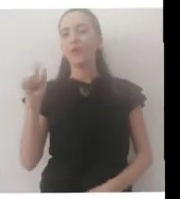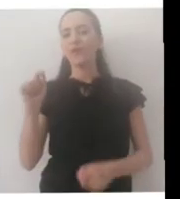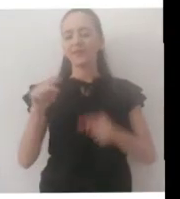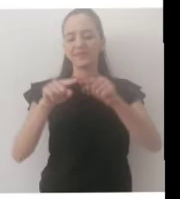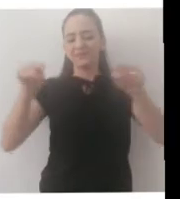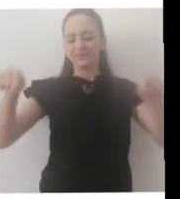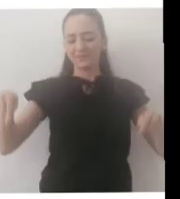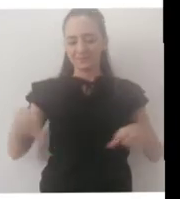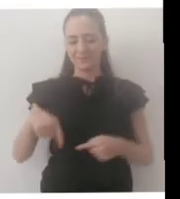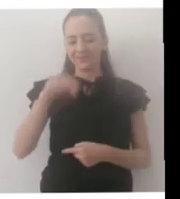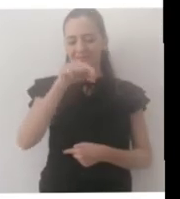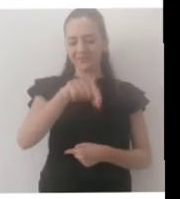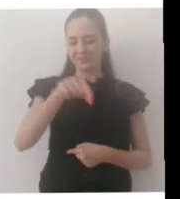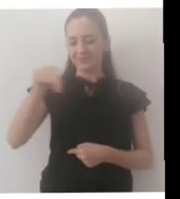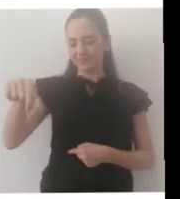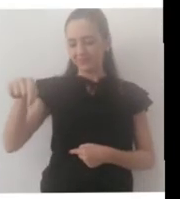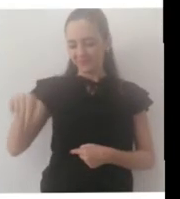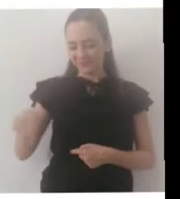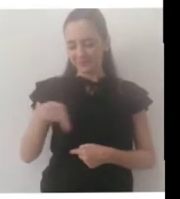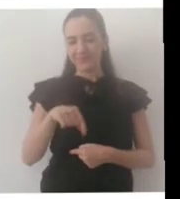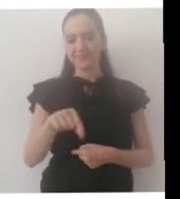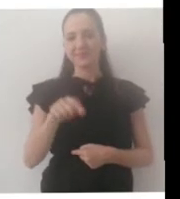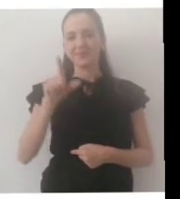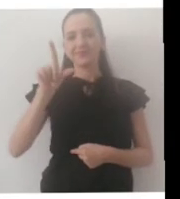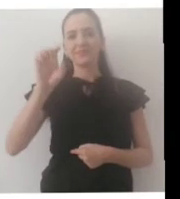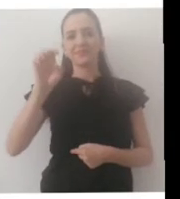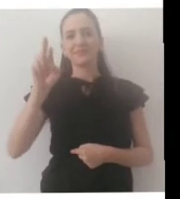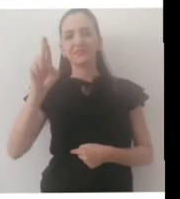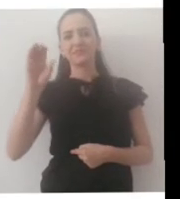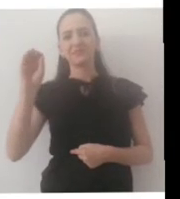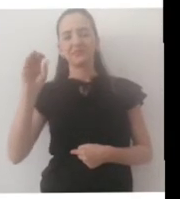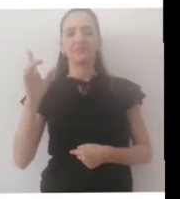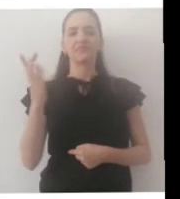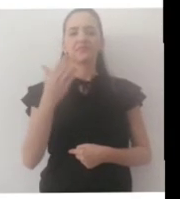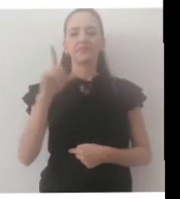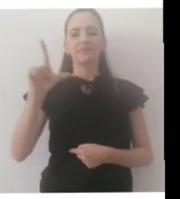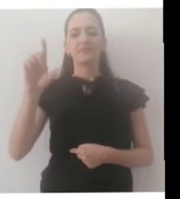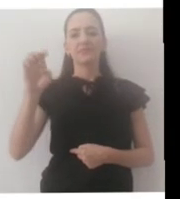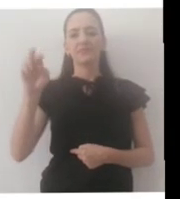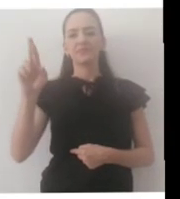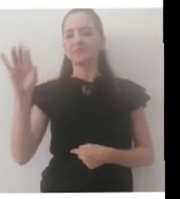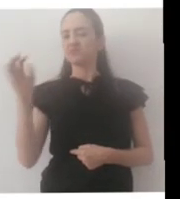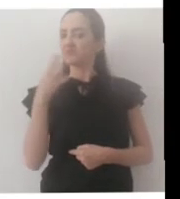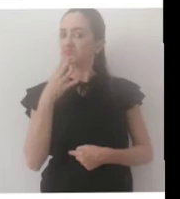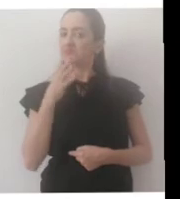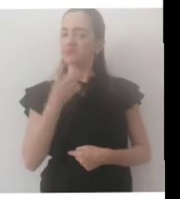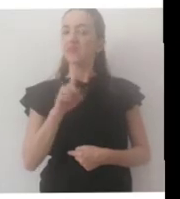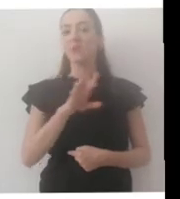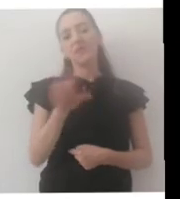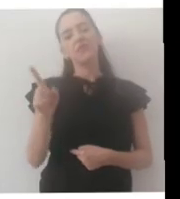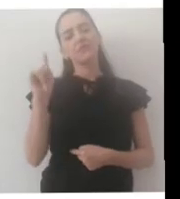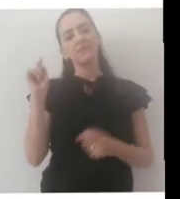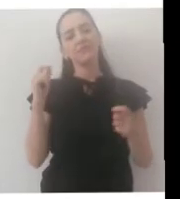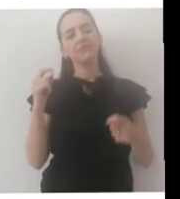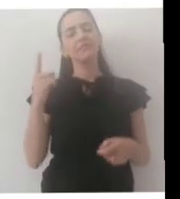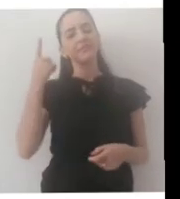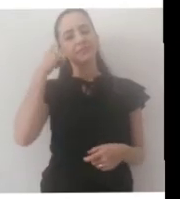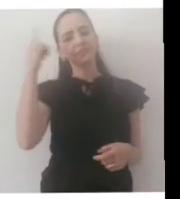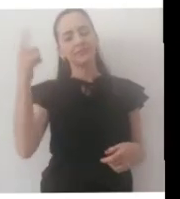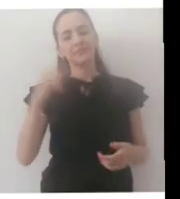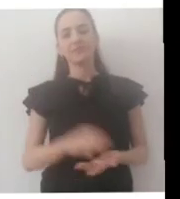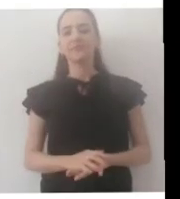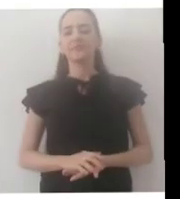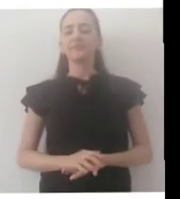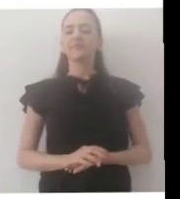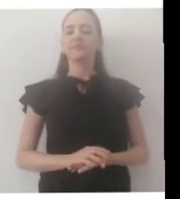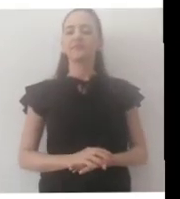Outra questão são jogos de tabuleiro, como Lero Lero, e alguns outros. Eu não conheço esse jogo Lero Lero, mas vocês devem